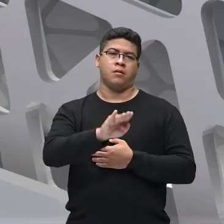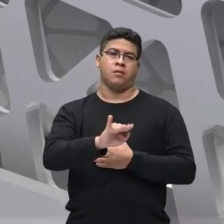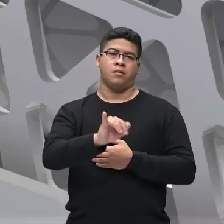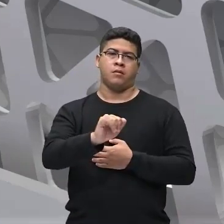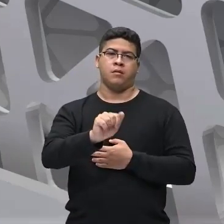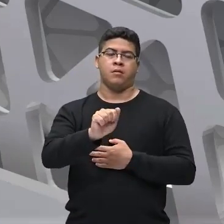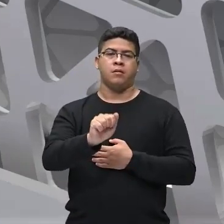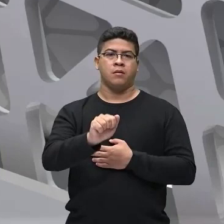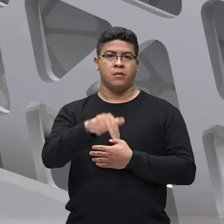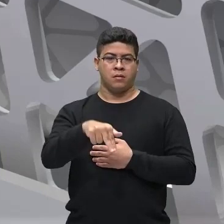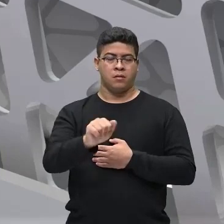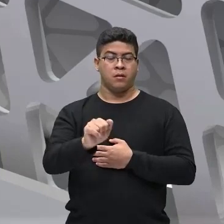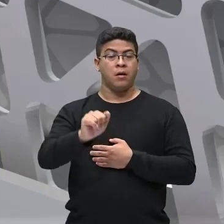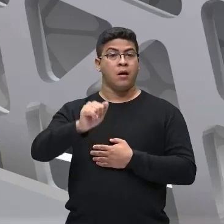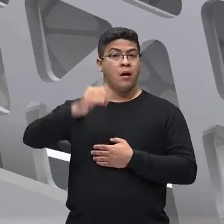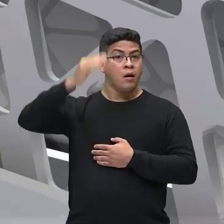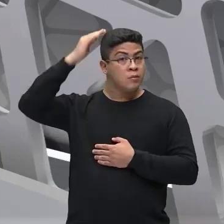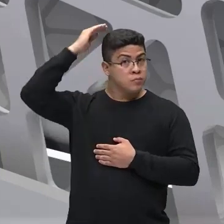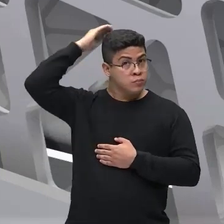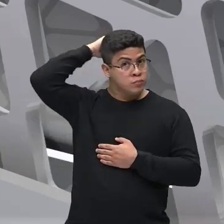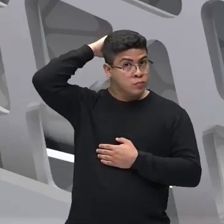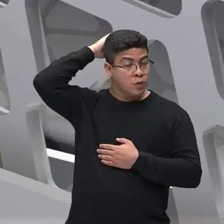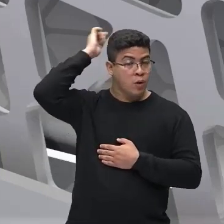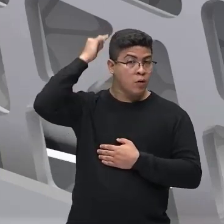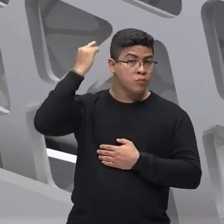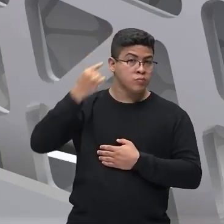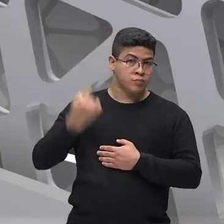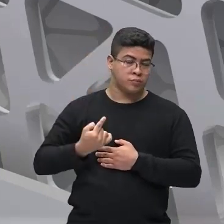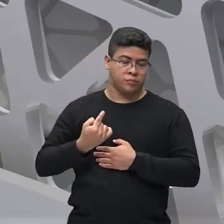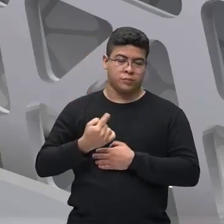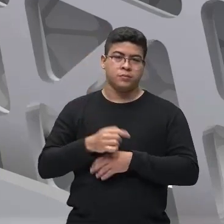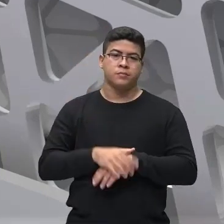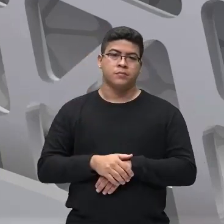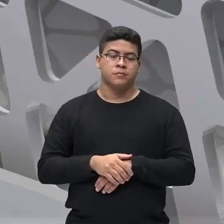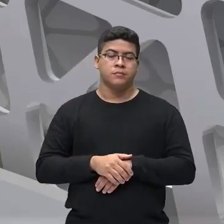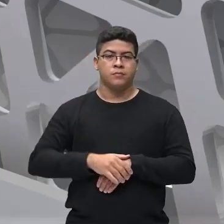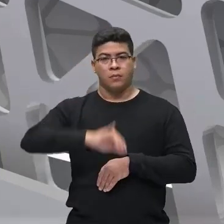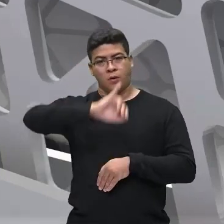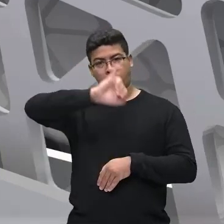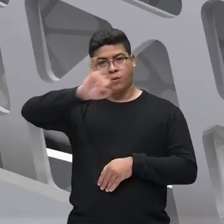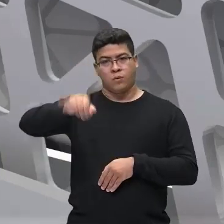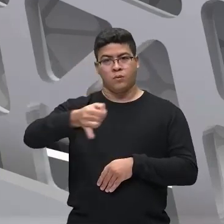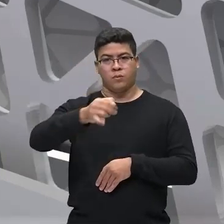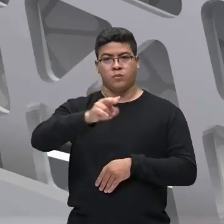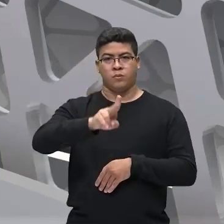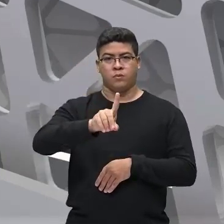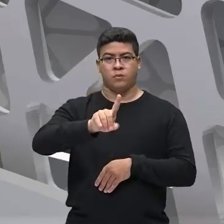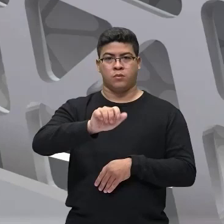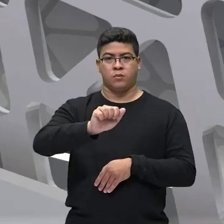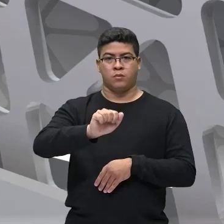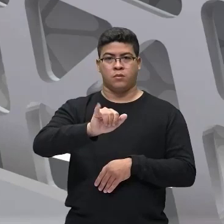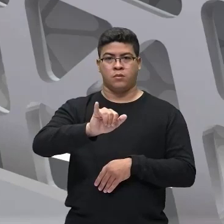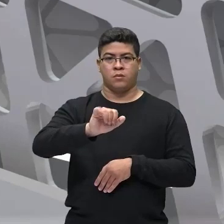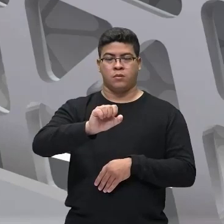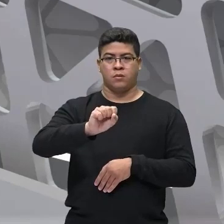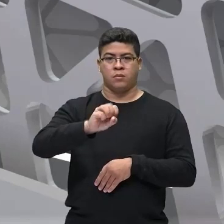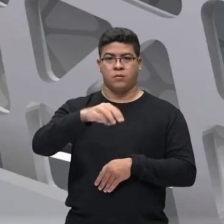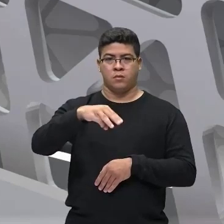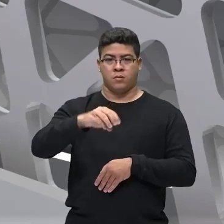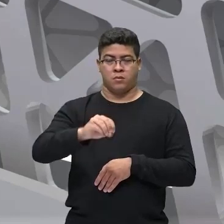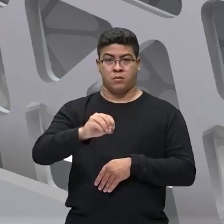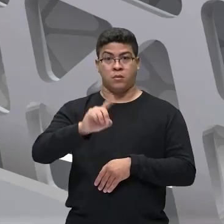contar um fato para vocês, acompanhe comigo. O judaísmo é uma corrente religiosa,